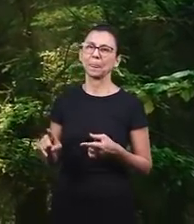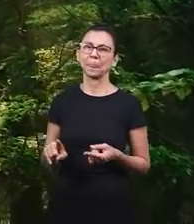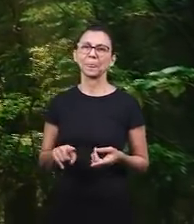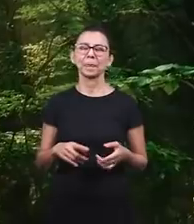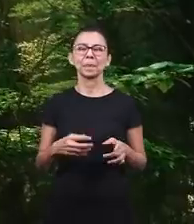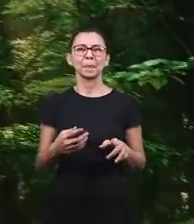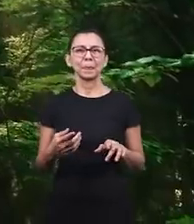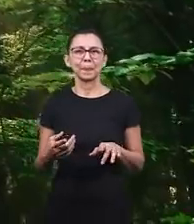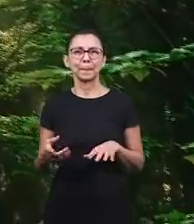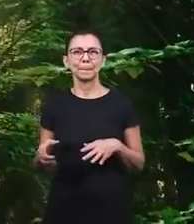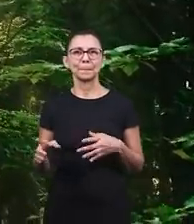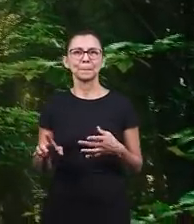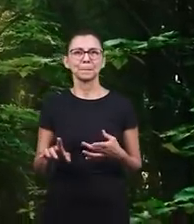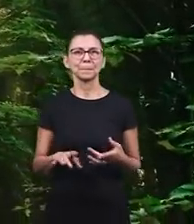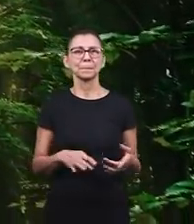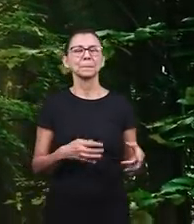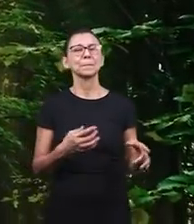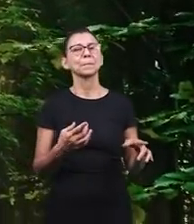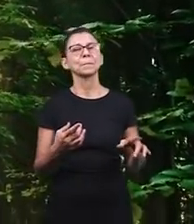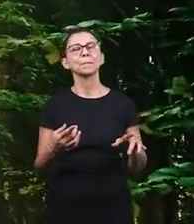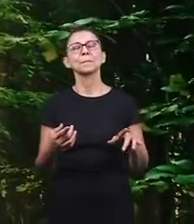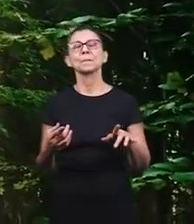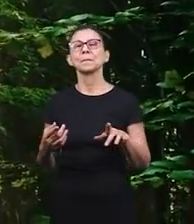Eis que a porta